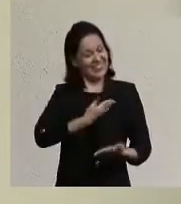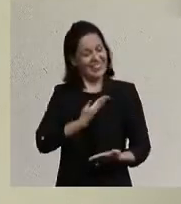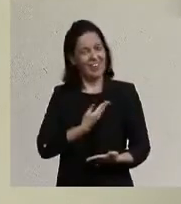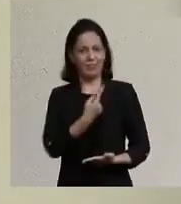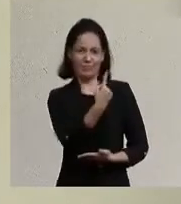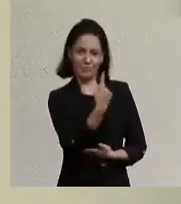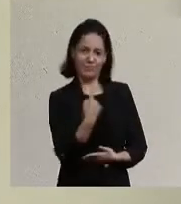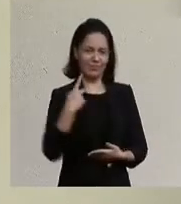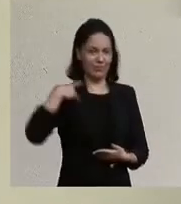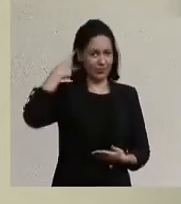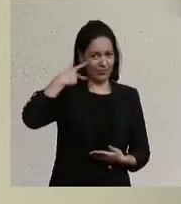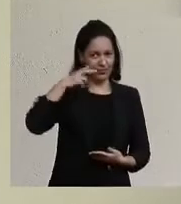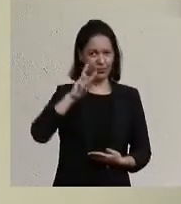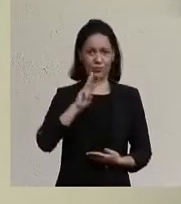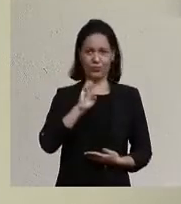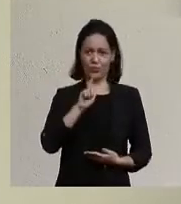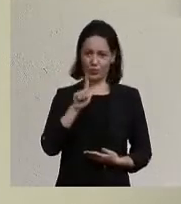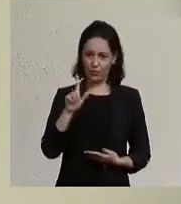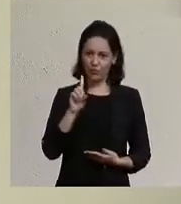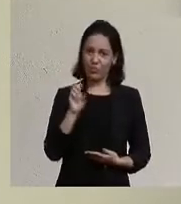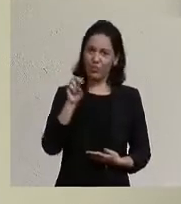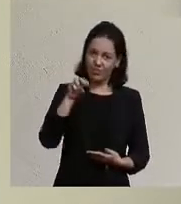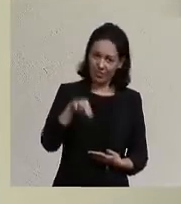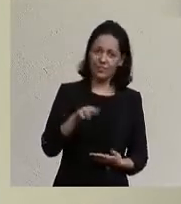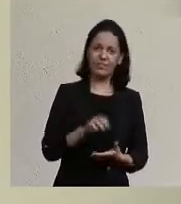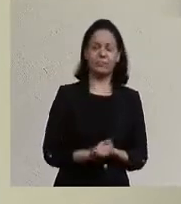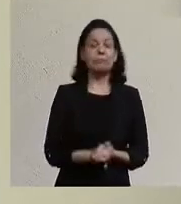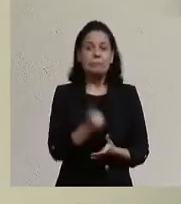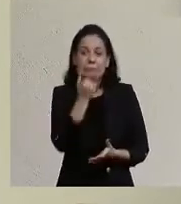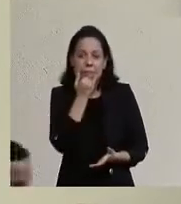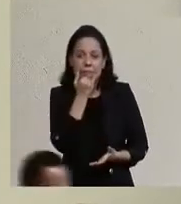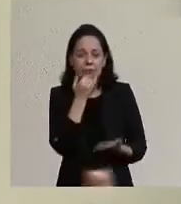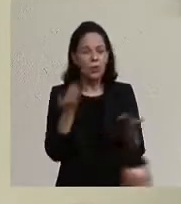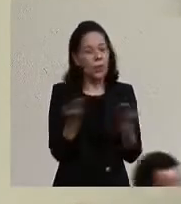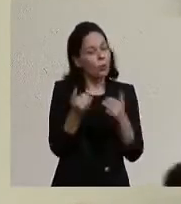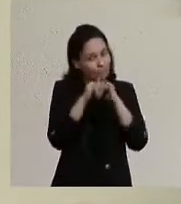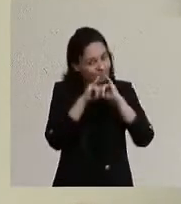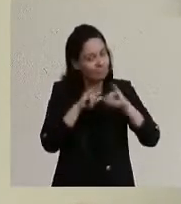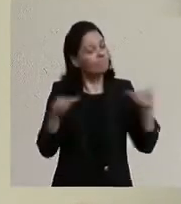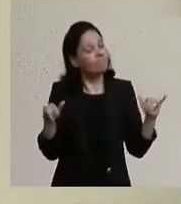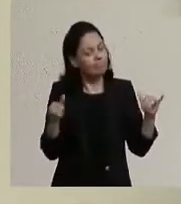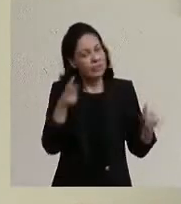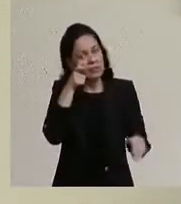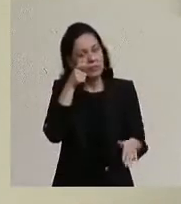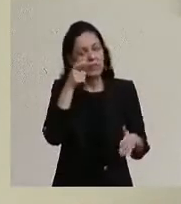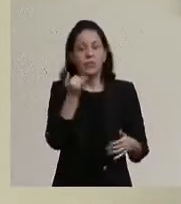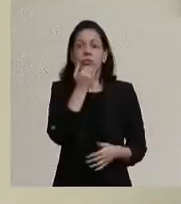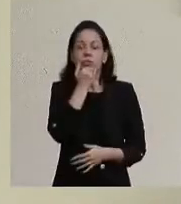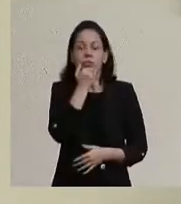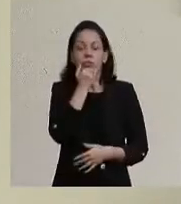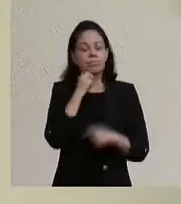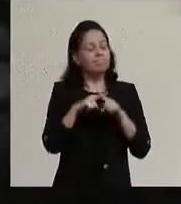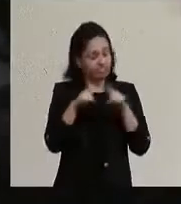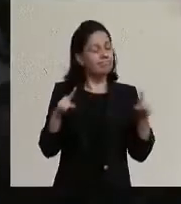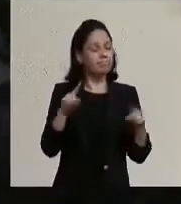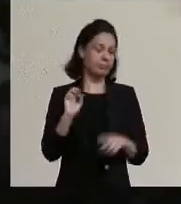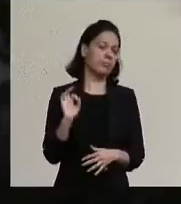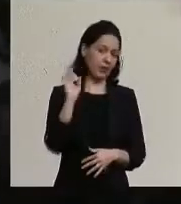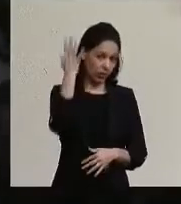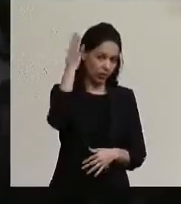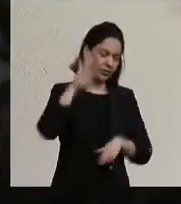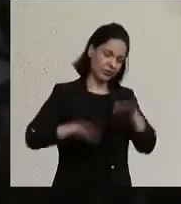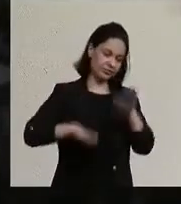meu grande amigo vereador de Barueri Wilden te peço desculpa por algumas coisas que você tá presenciando eu tenho mais infelizmente Essas coisas